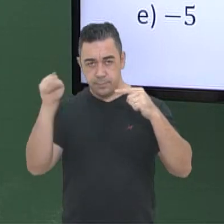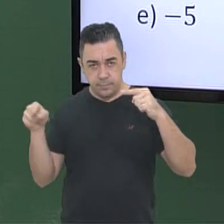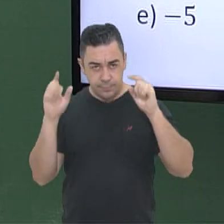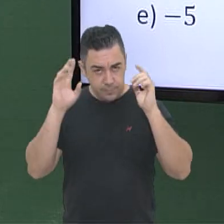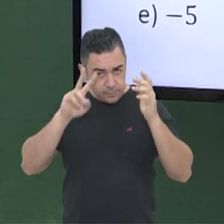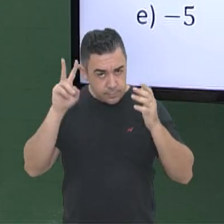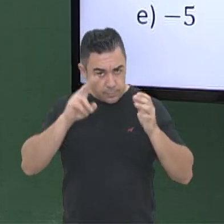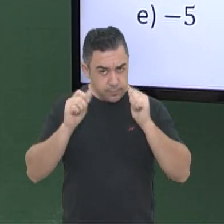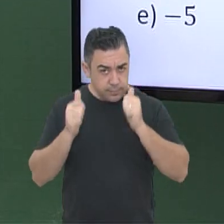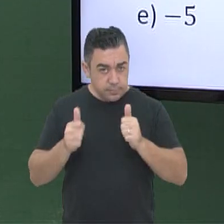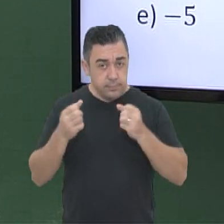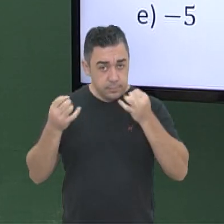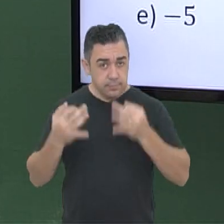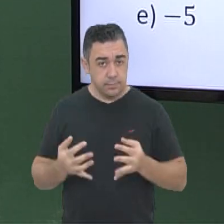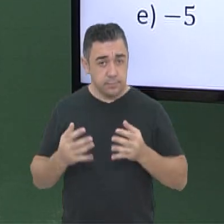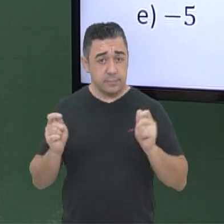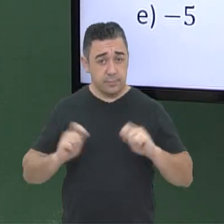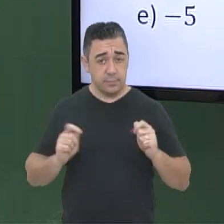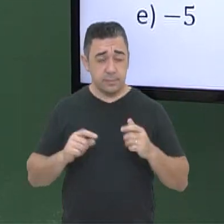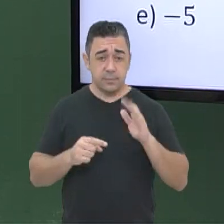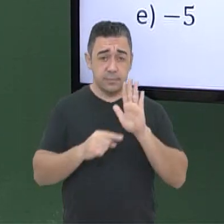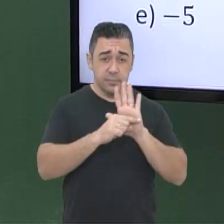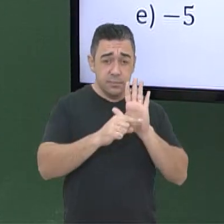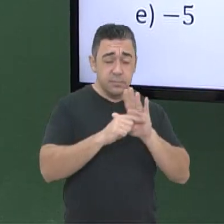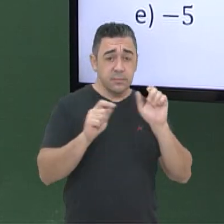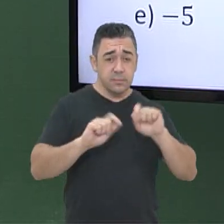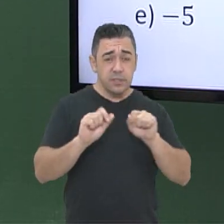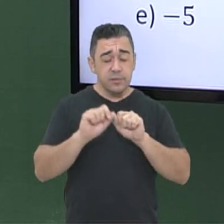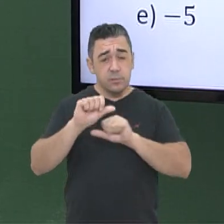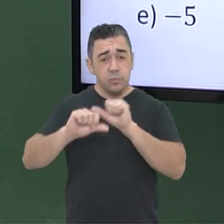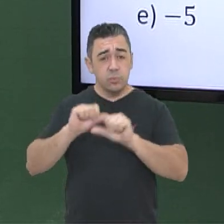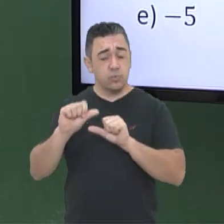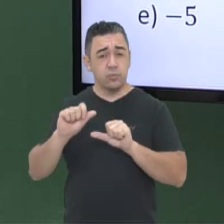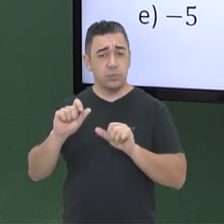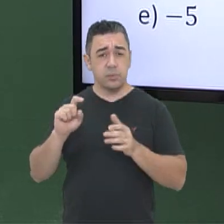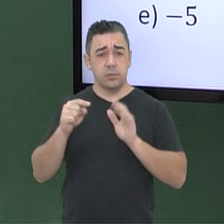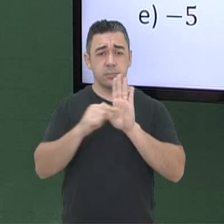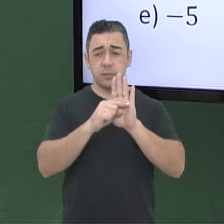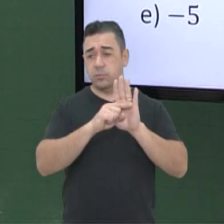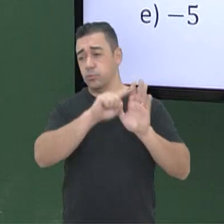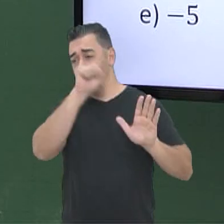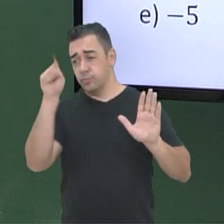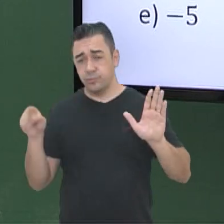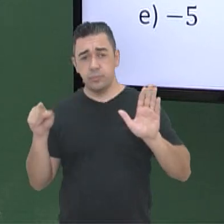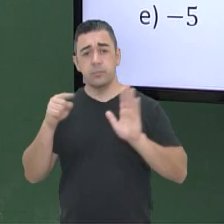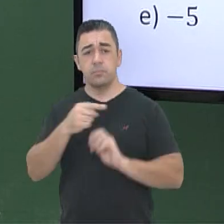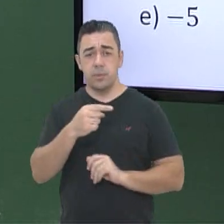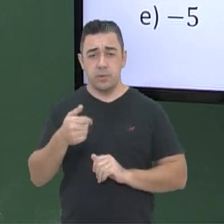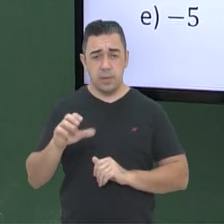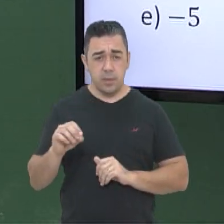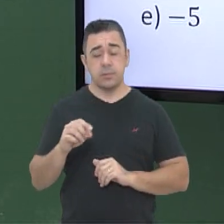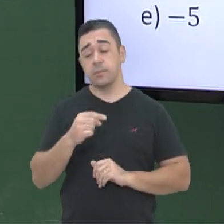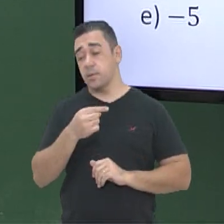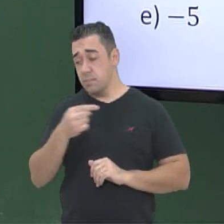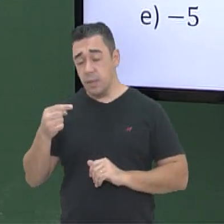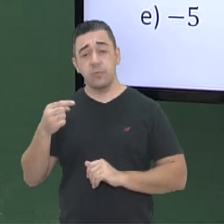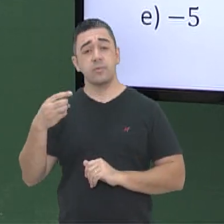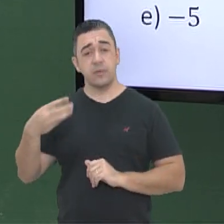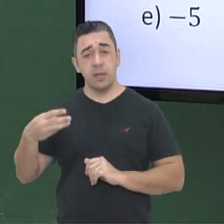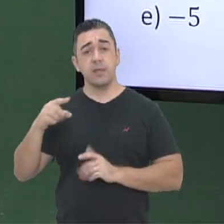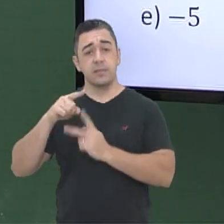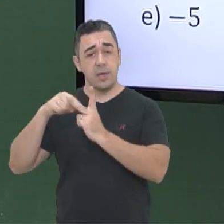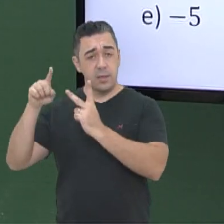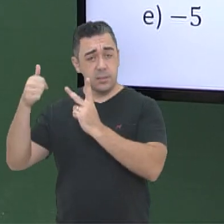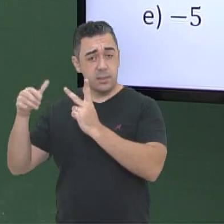Lembra que eu falei no último exercício que o sinal de menos aqui fora muda o sinal de todo mundo lá dentro? Então, aqui vai ficar menos 10 e menos 3 raiz de